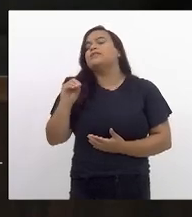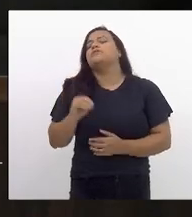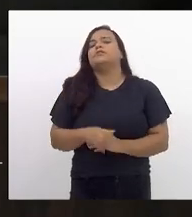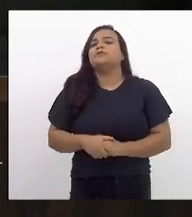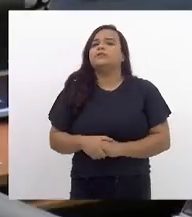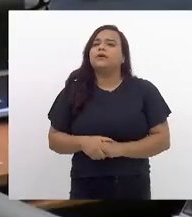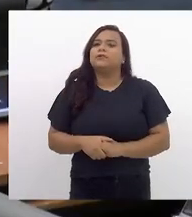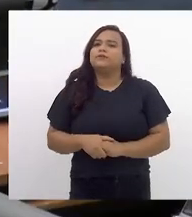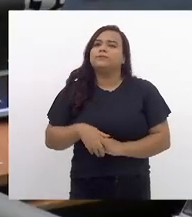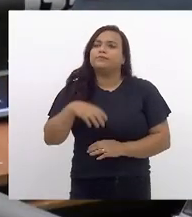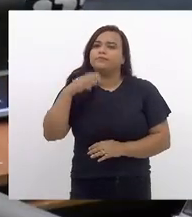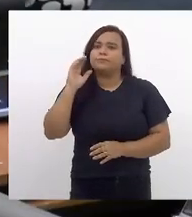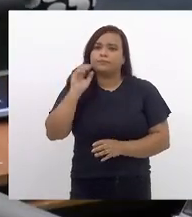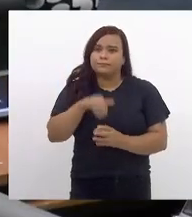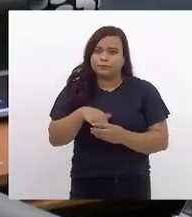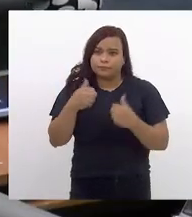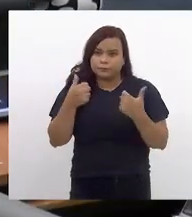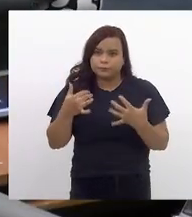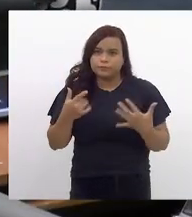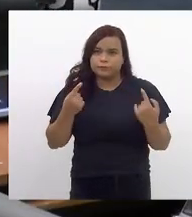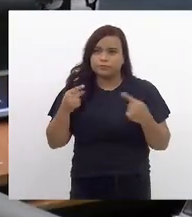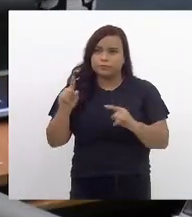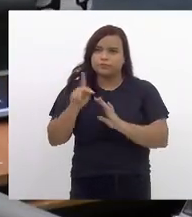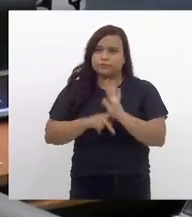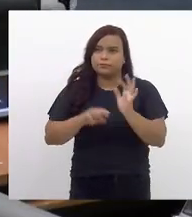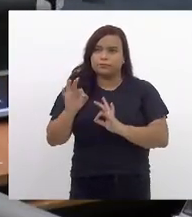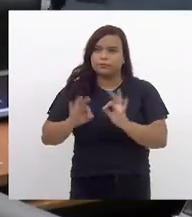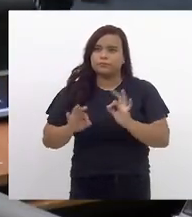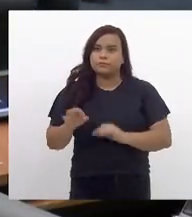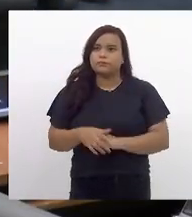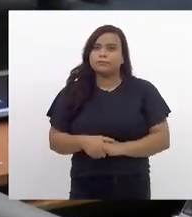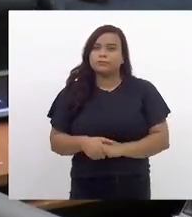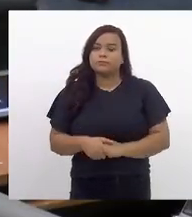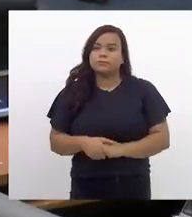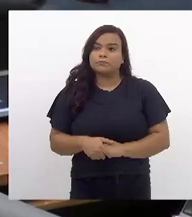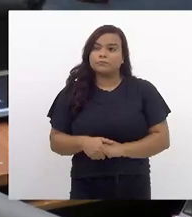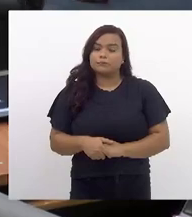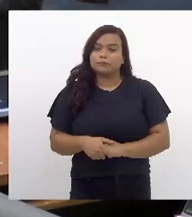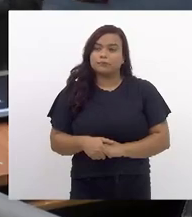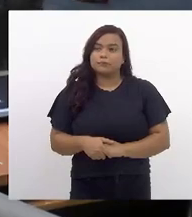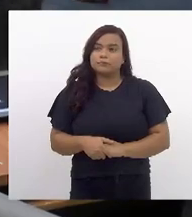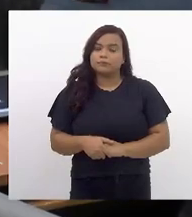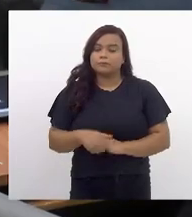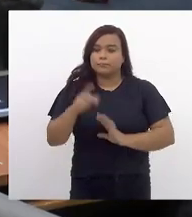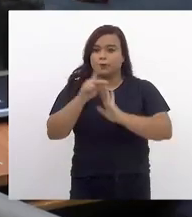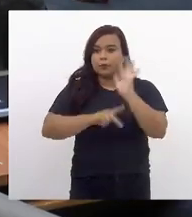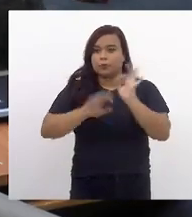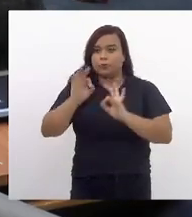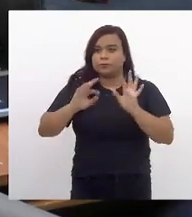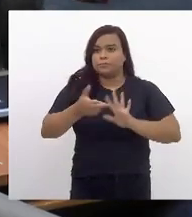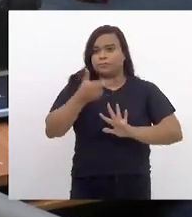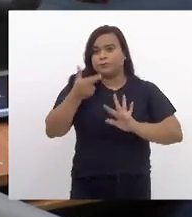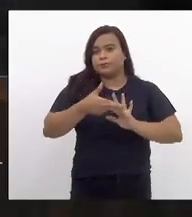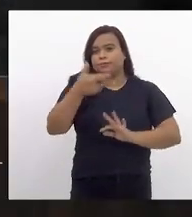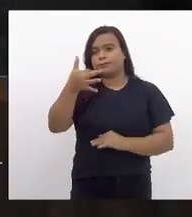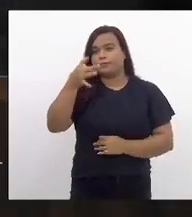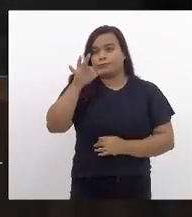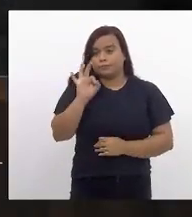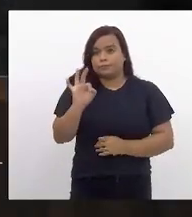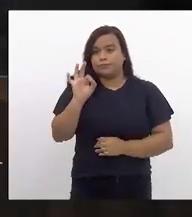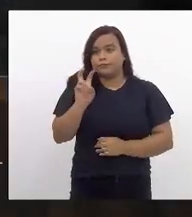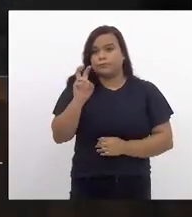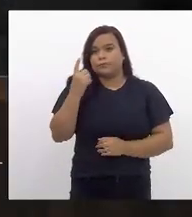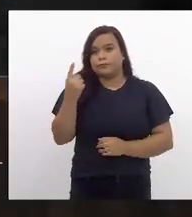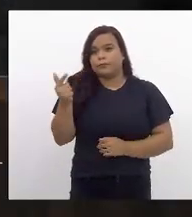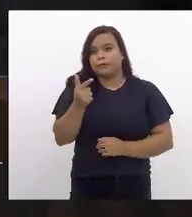tarde, presidente. Só para declarar o voto contrário no projeto para mim, por favor. Ok. Projeto de resolução 1051 de 22, de